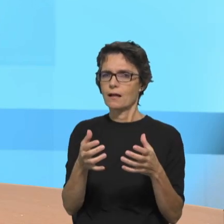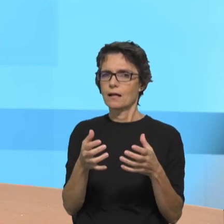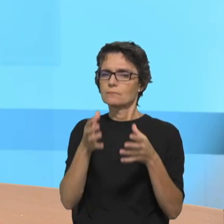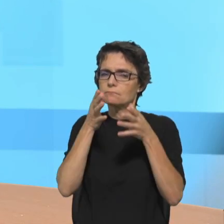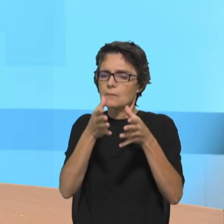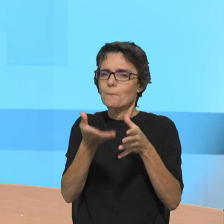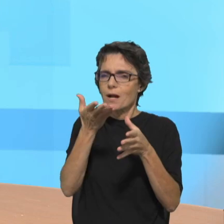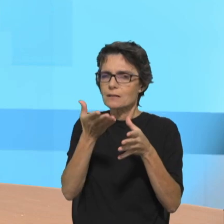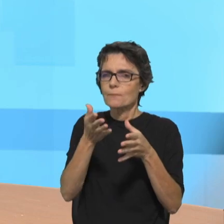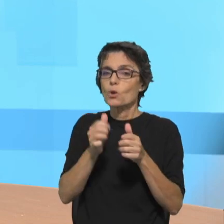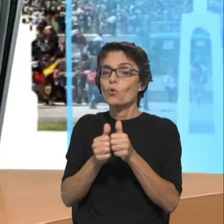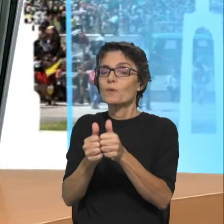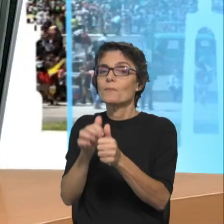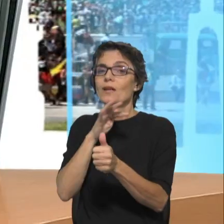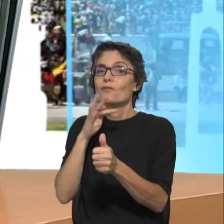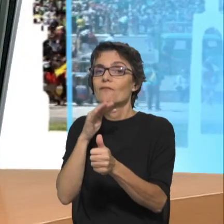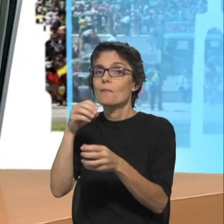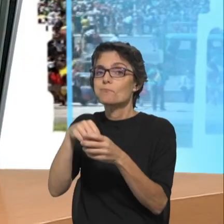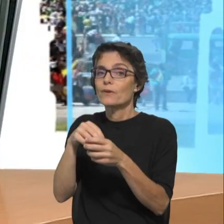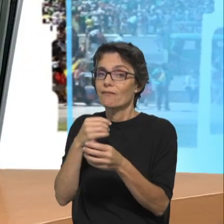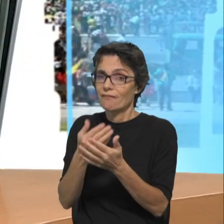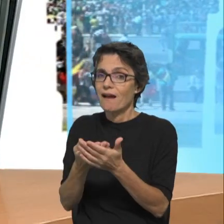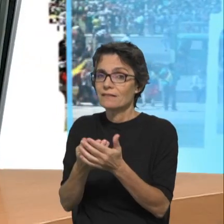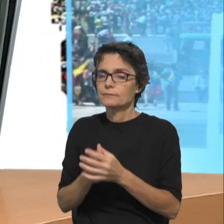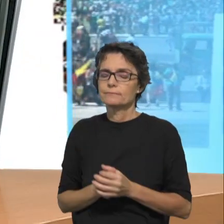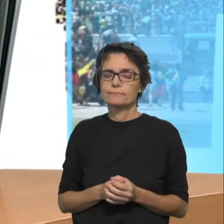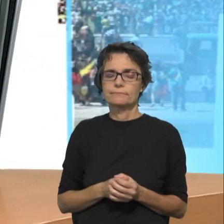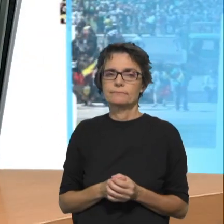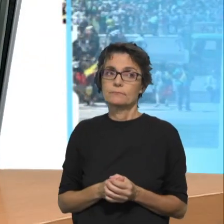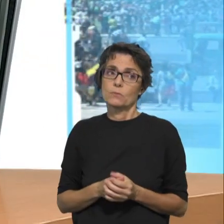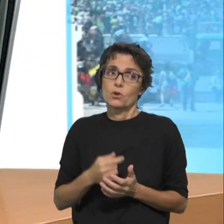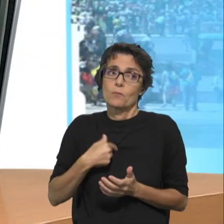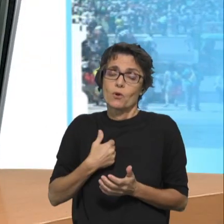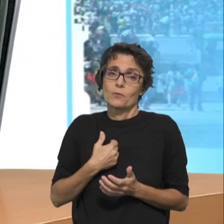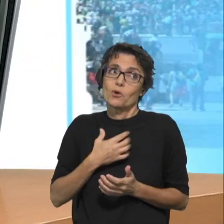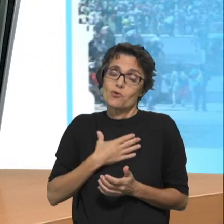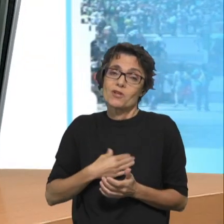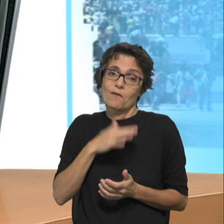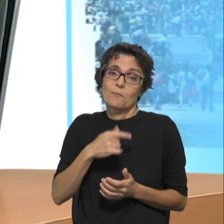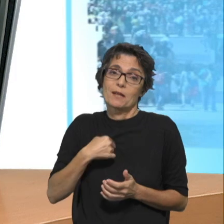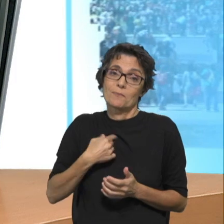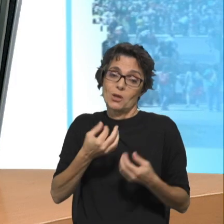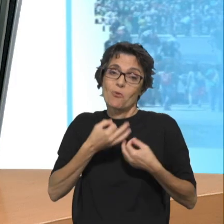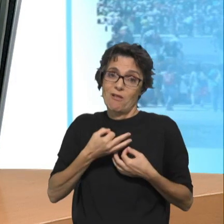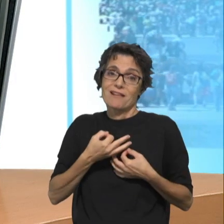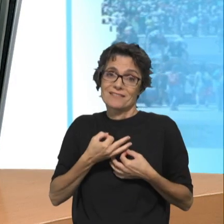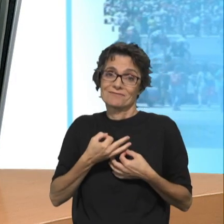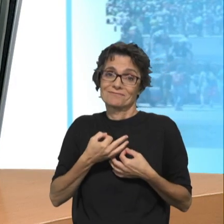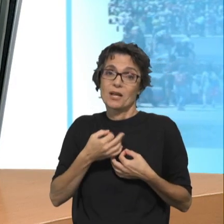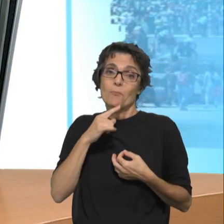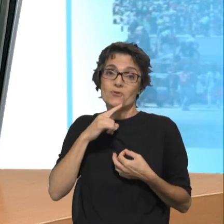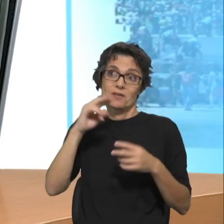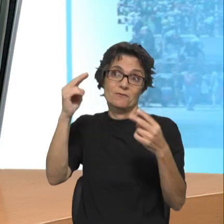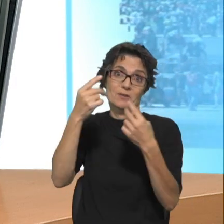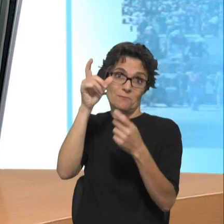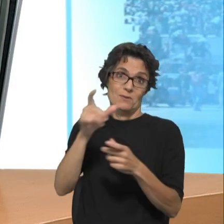ambiente familiar? Eu creio que é isso que eu gostaria para mim, e se calhar todos aqueles que nos ouvem do mesmo modo,